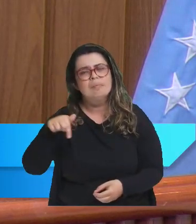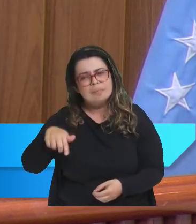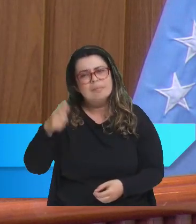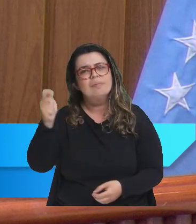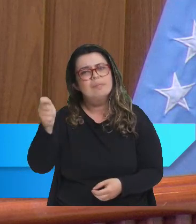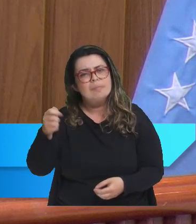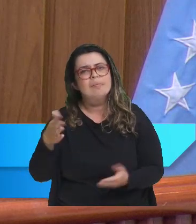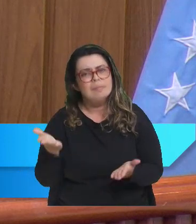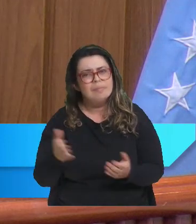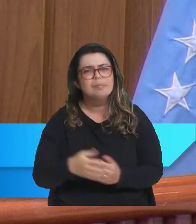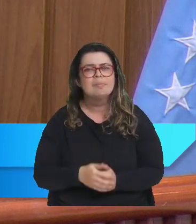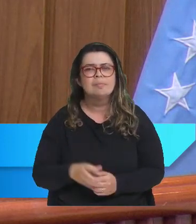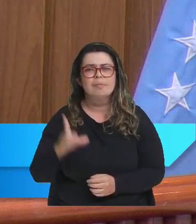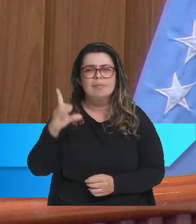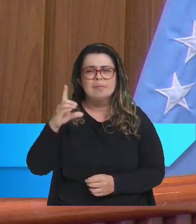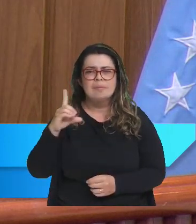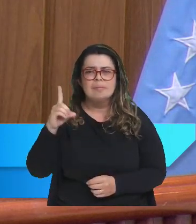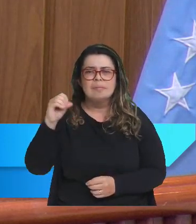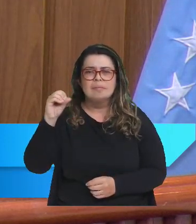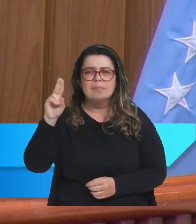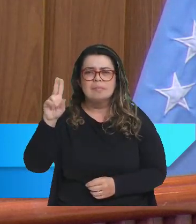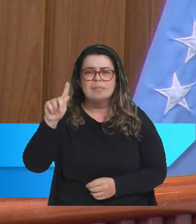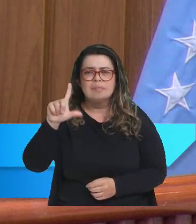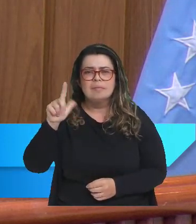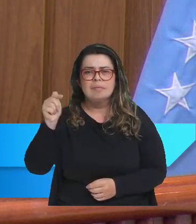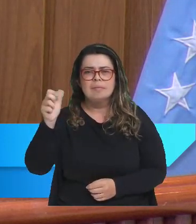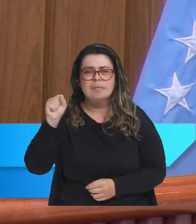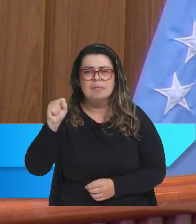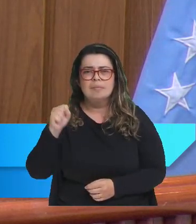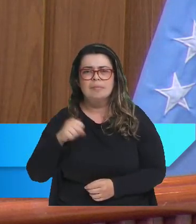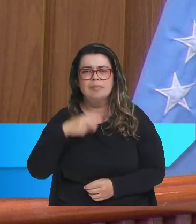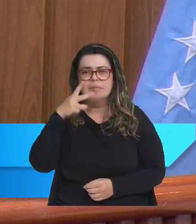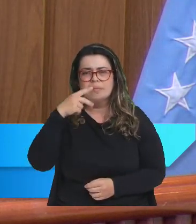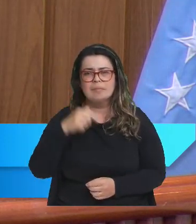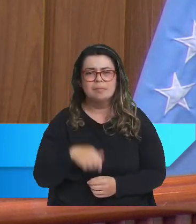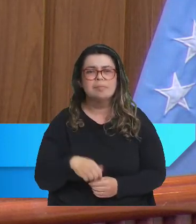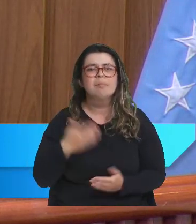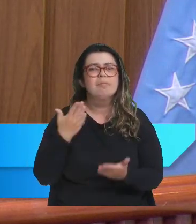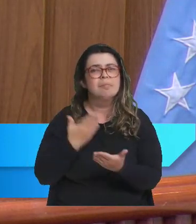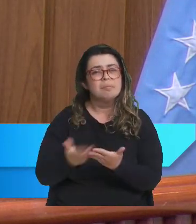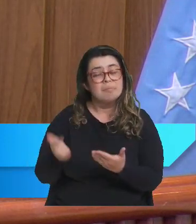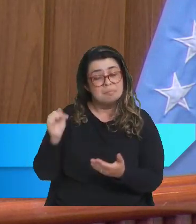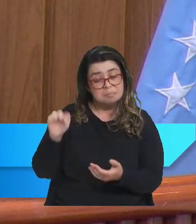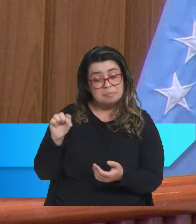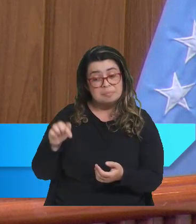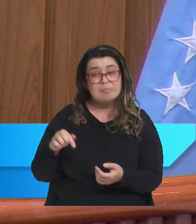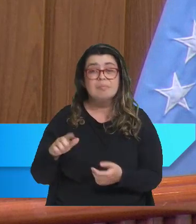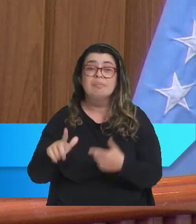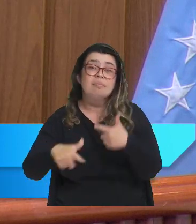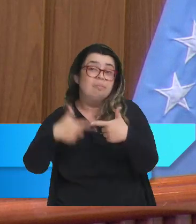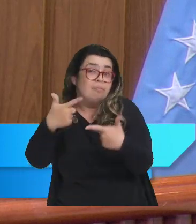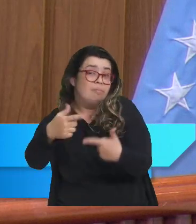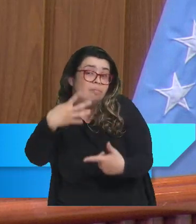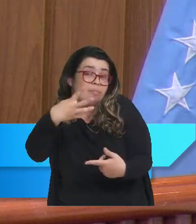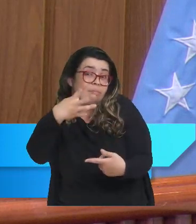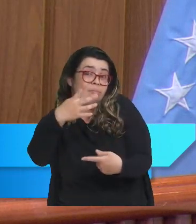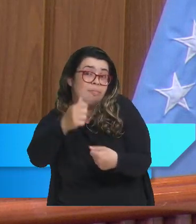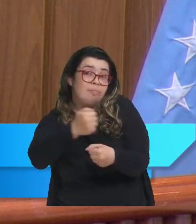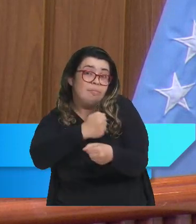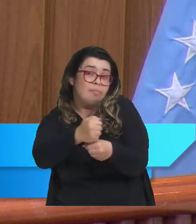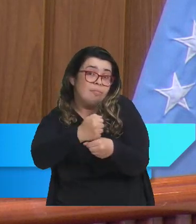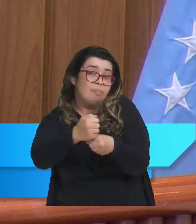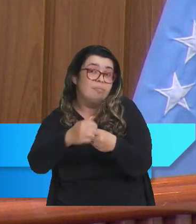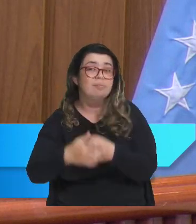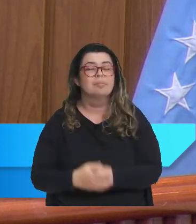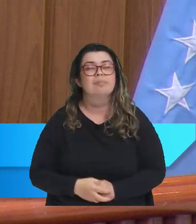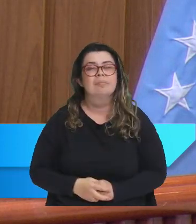o Douglas um dia diz, agora, se nós perdermos essa oportunidade, só daqui 4 anos, e de fato, agora só daqui